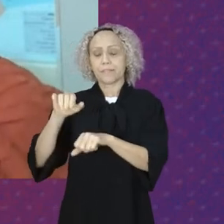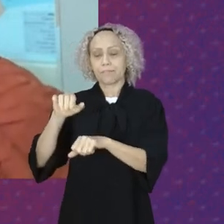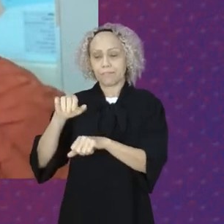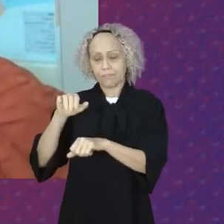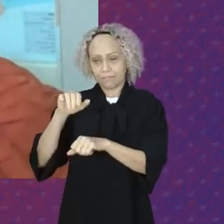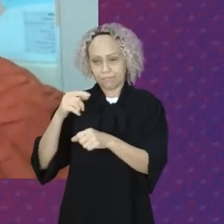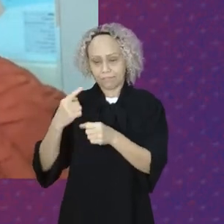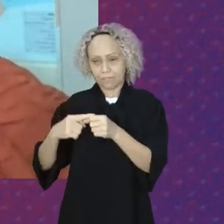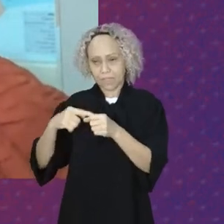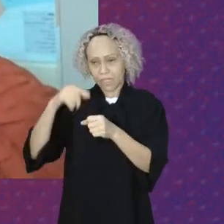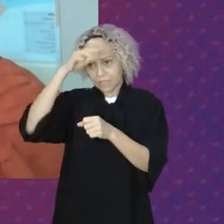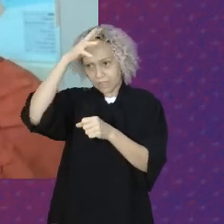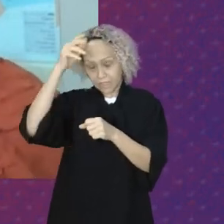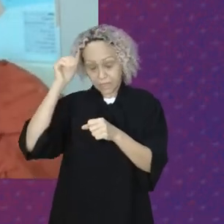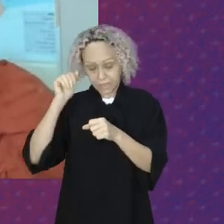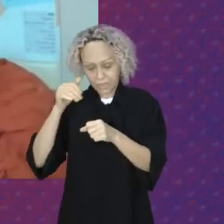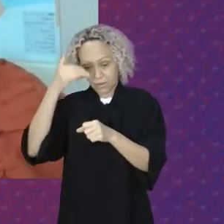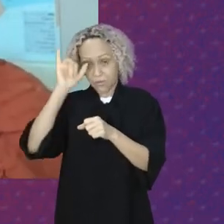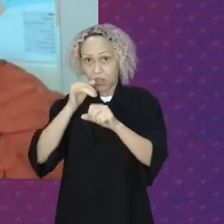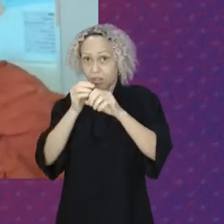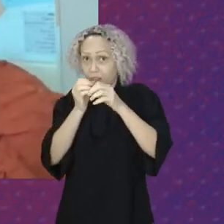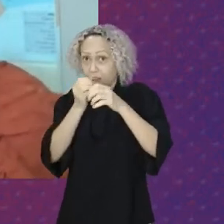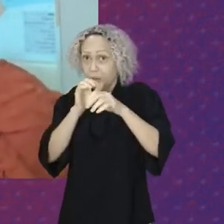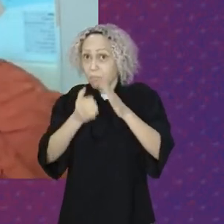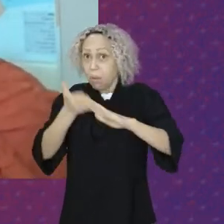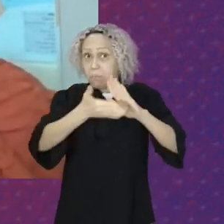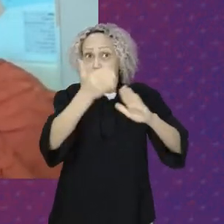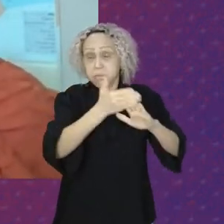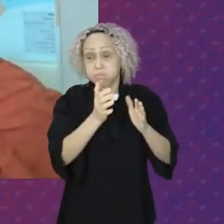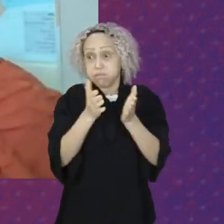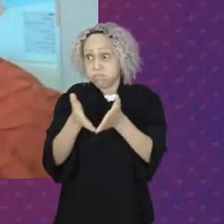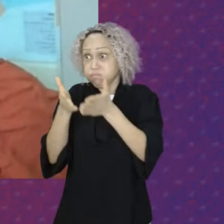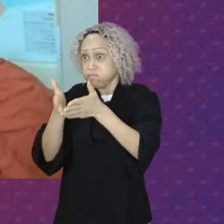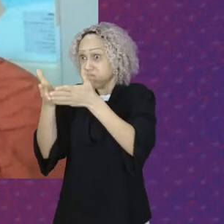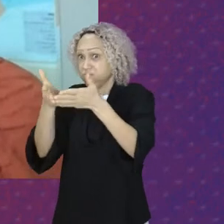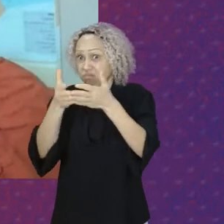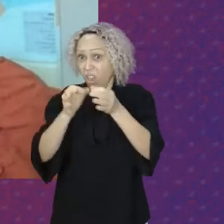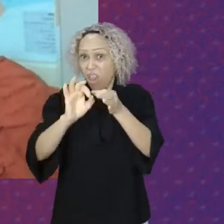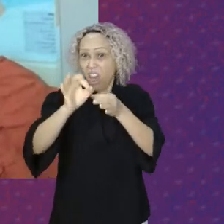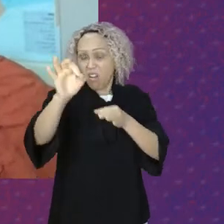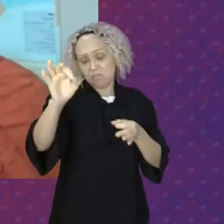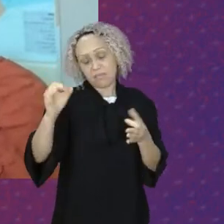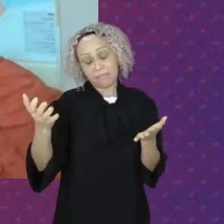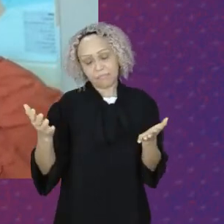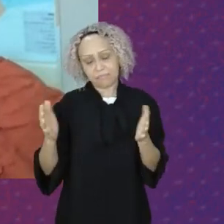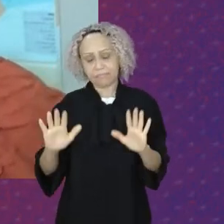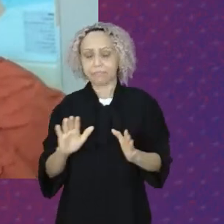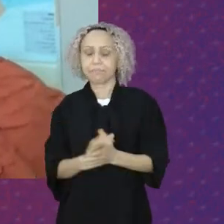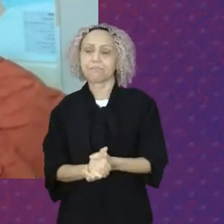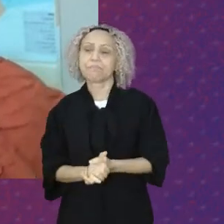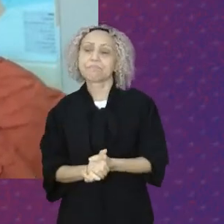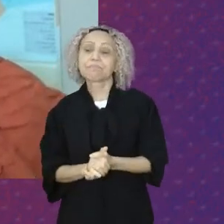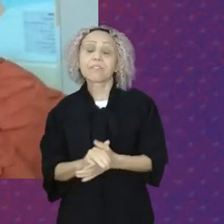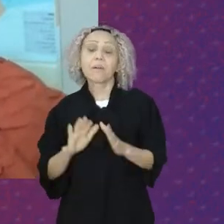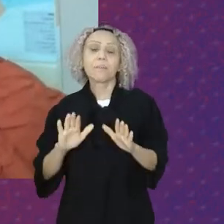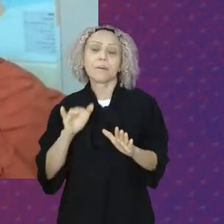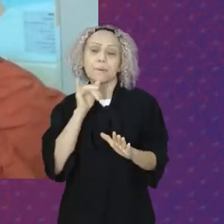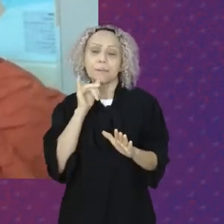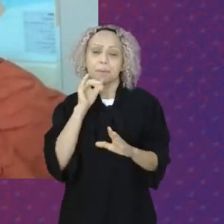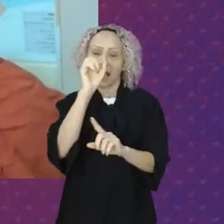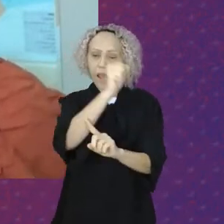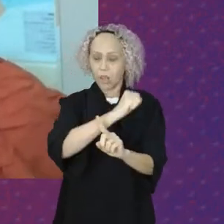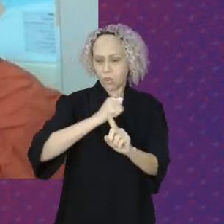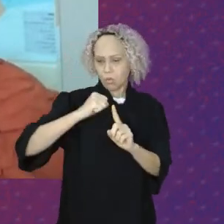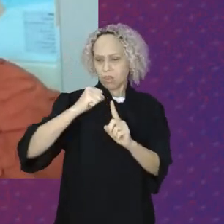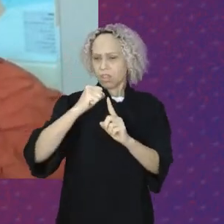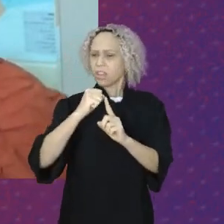muitas. Trabalhar até véspera de parir, essa é a realidade. Mas a sociedade como um todo, que tem